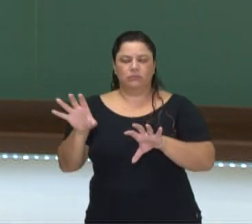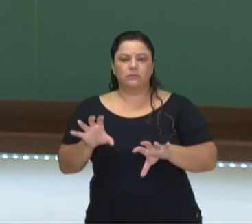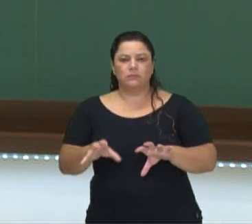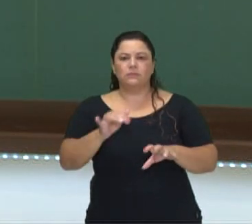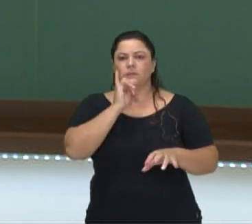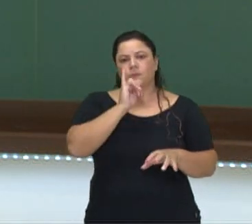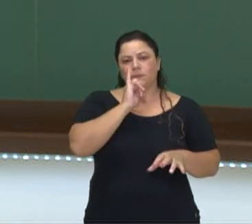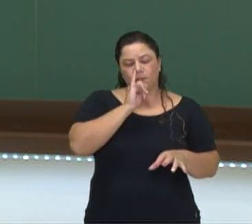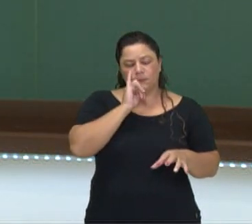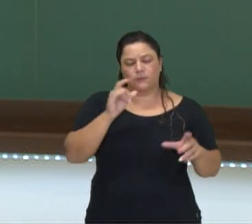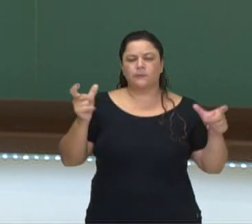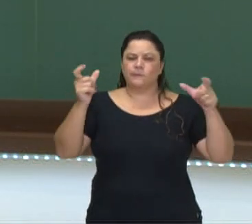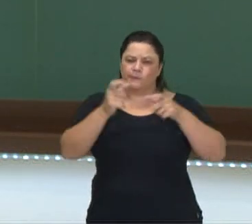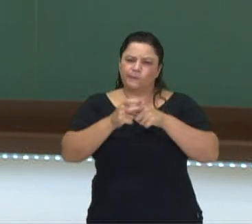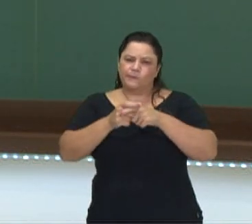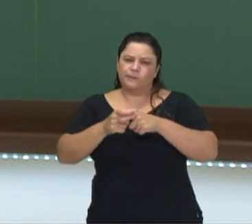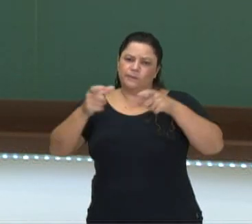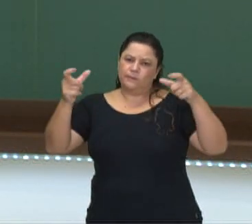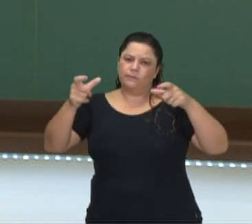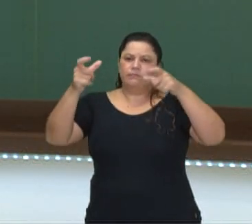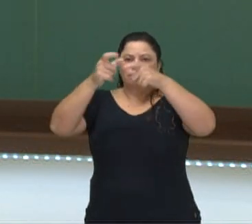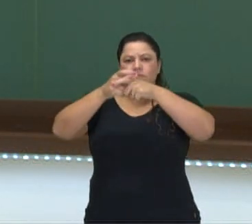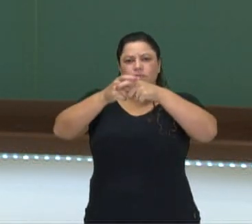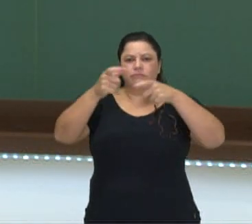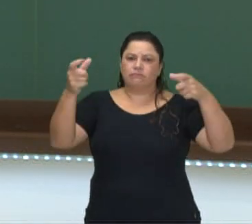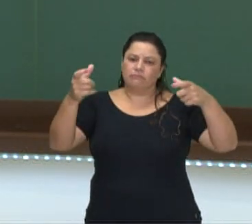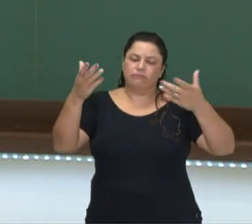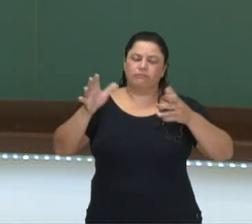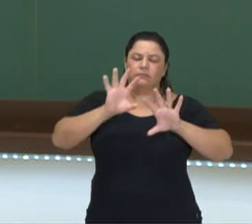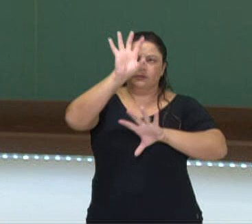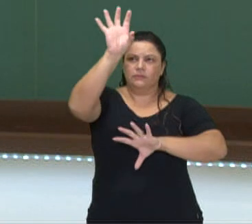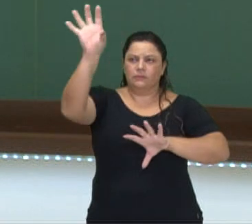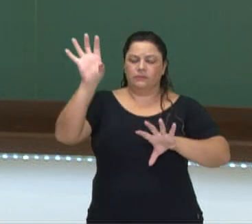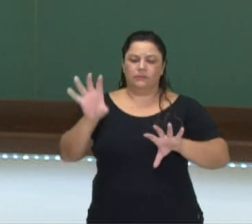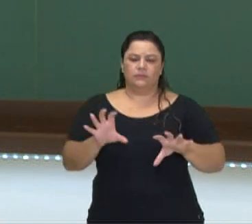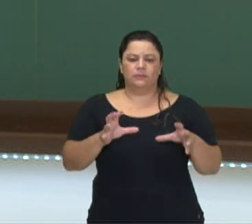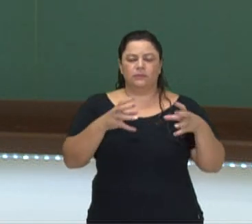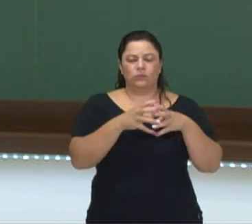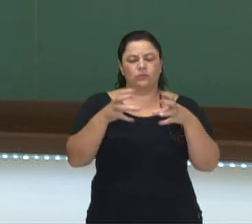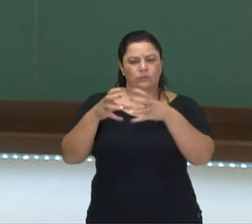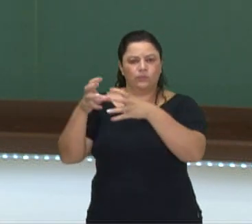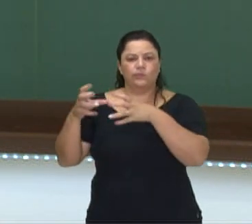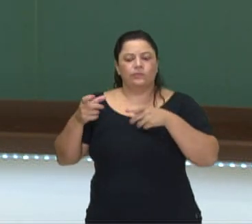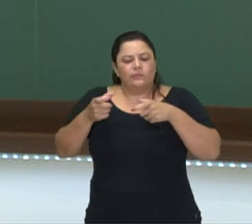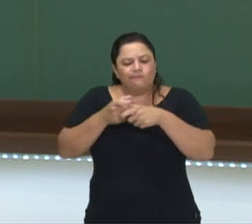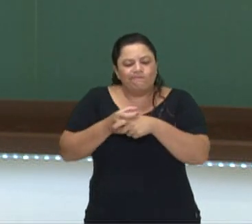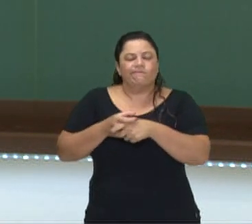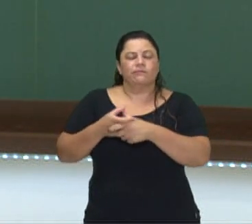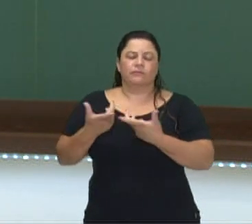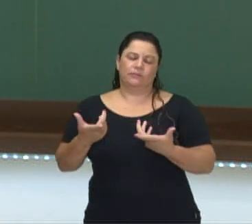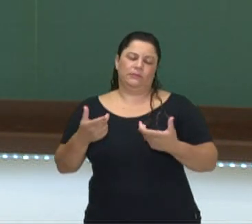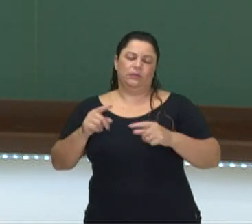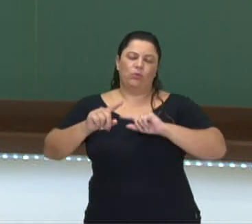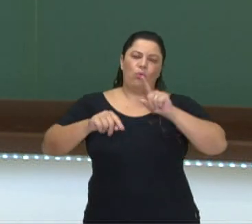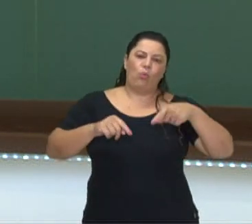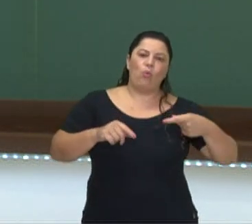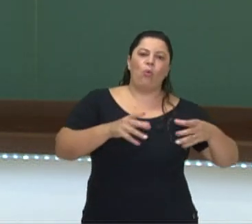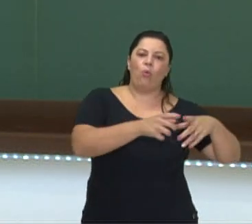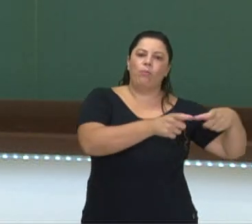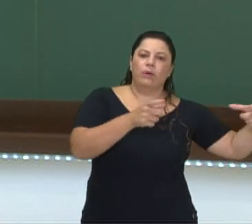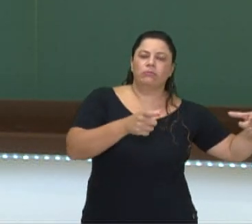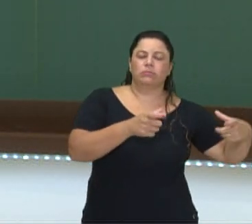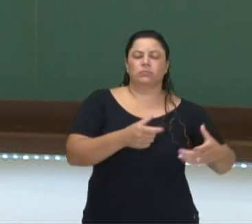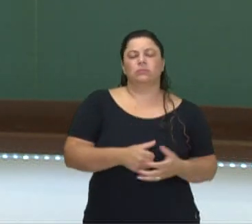nos exemplos aqui, a gente vai ter uma maior quantidade de um determinado grupo e em outra uma maior quantidade de outro grupo.